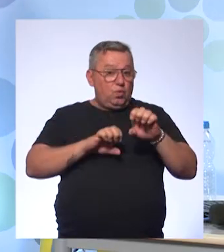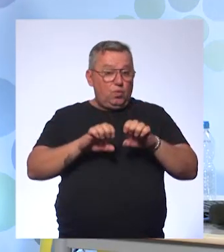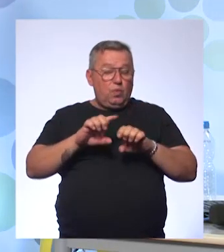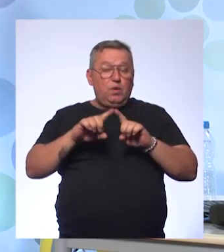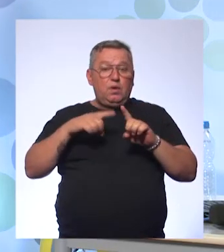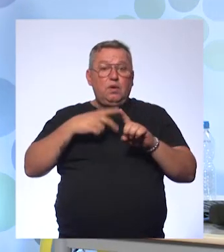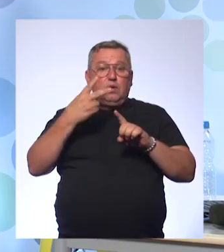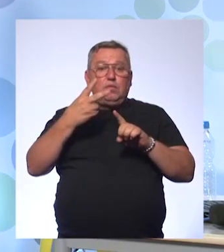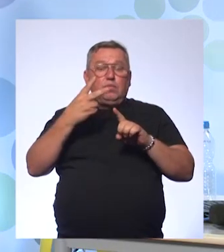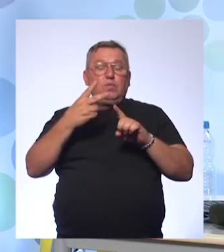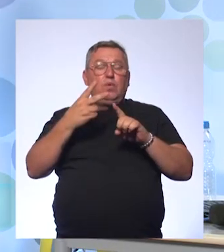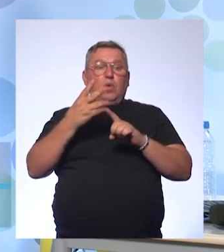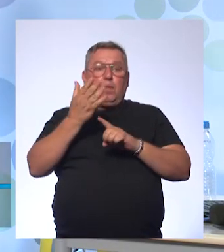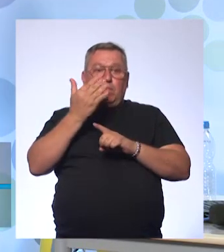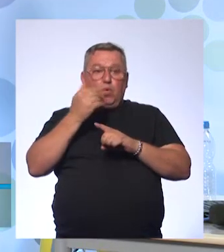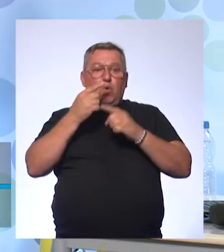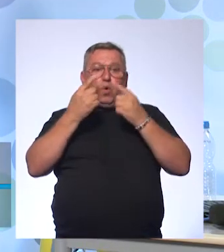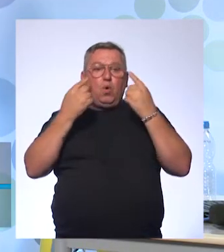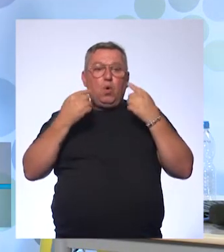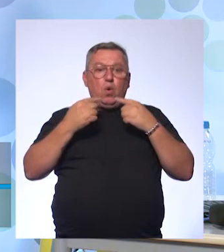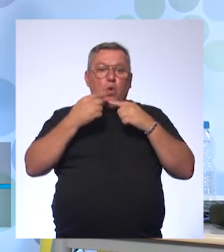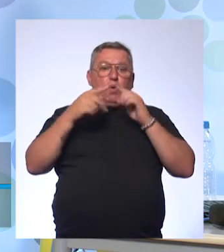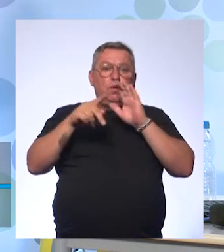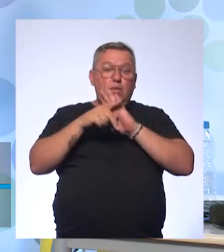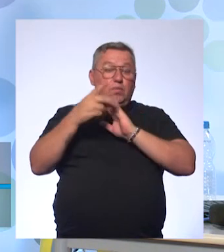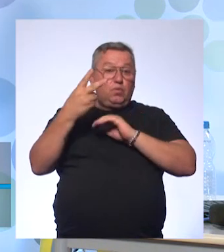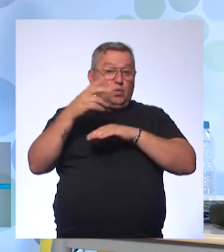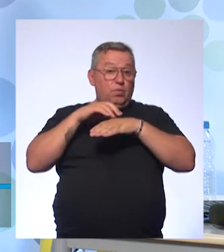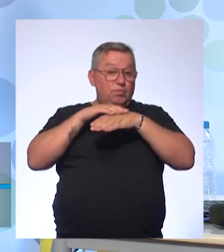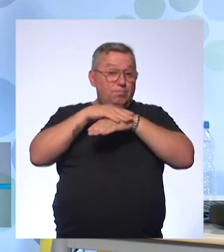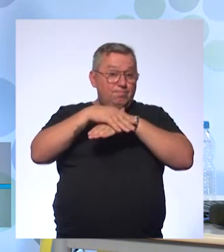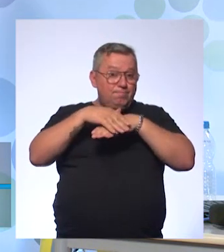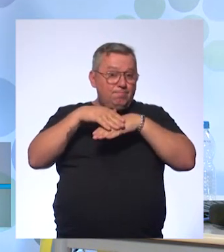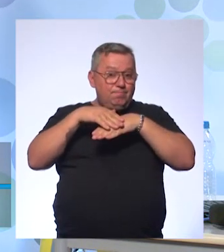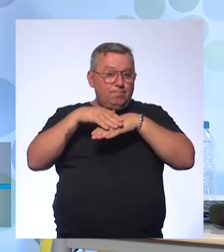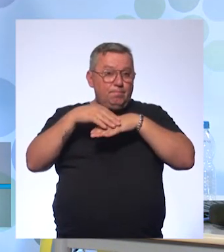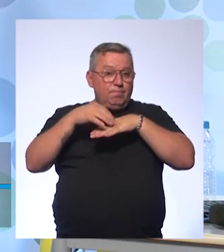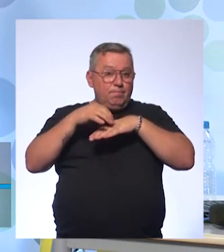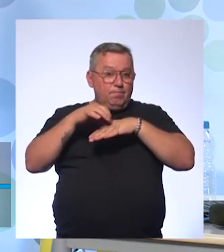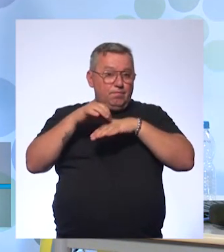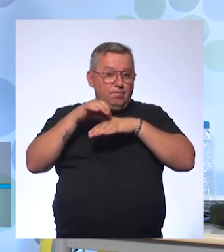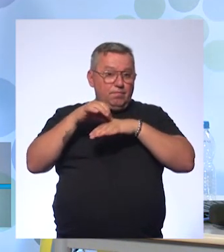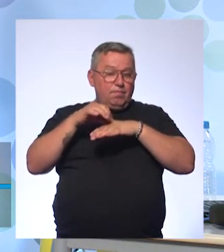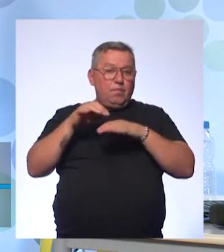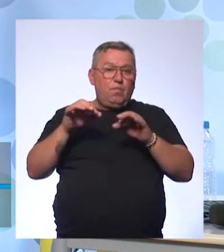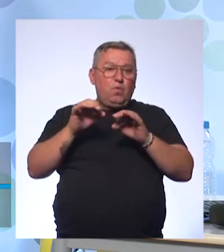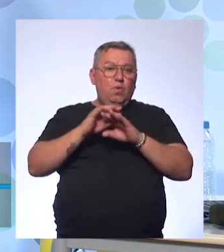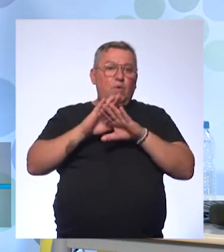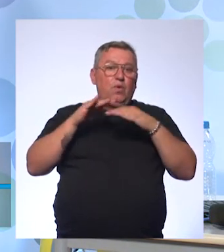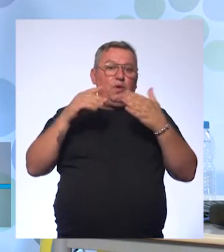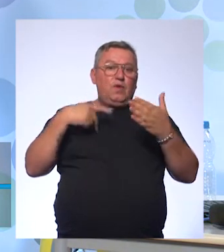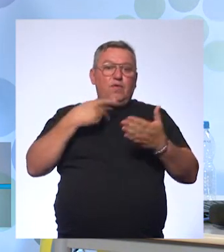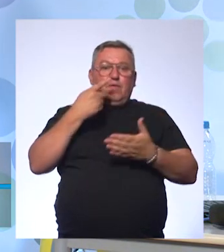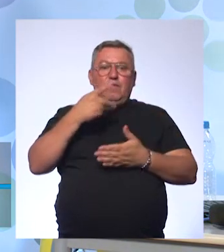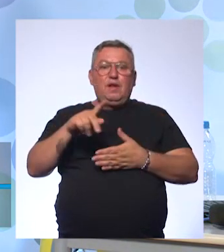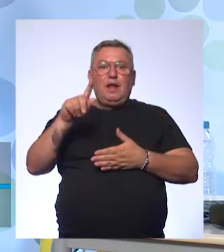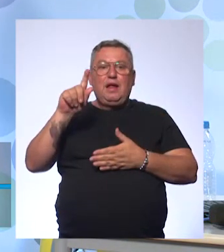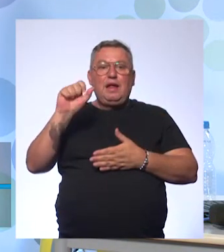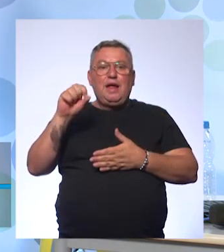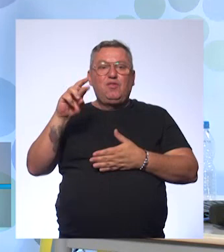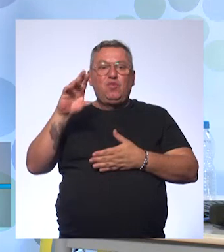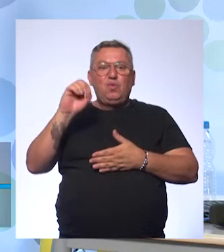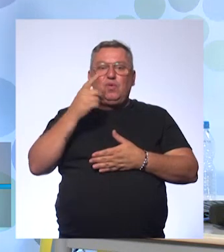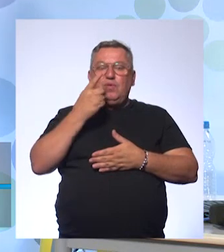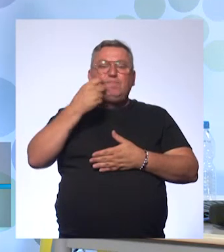essas duas cavidades aí a partir desses 2 tecidos. E aí, por onde, né? Sempre quando a gente fala gastro, a gente está